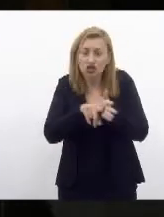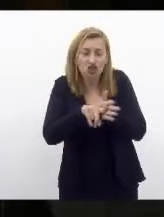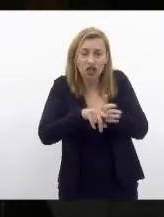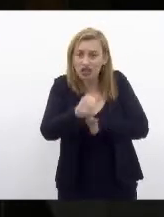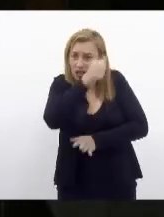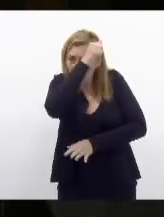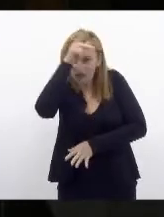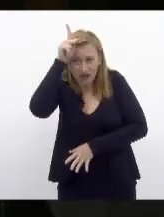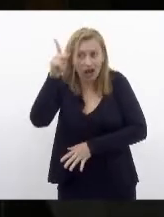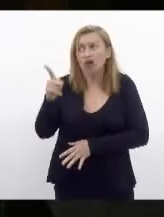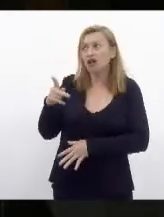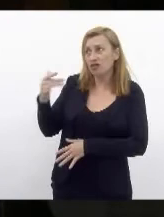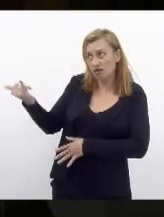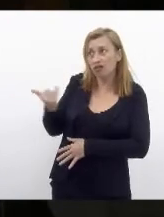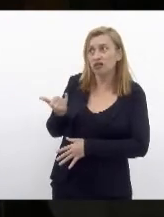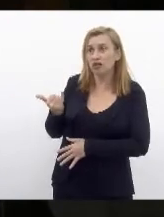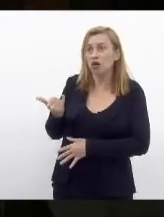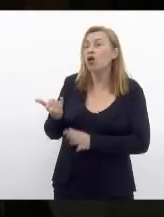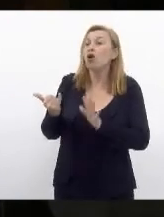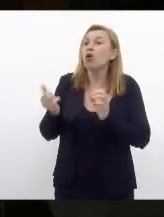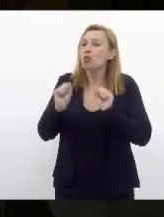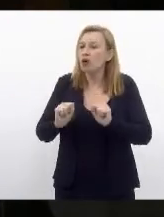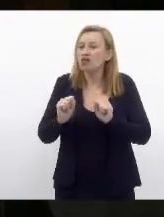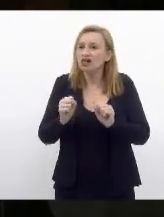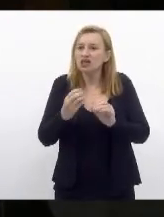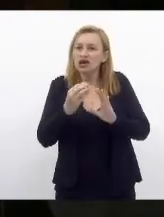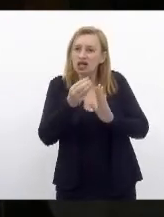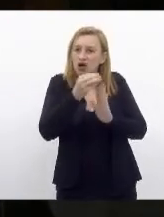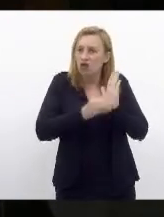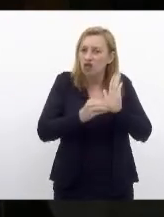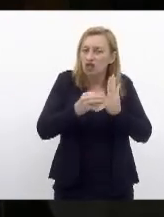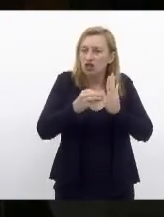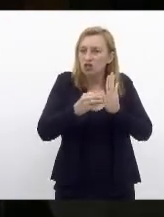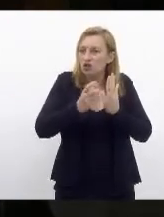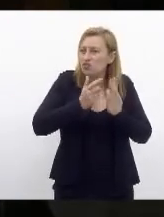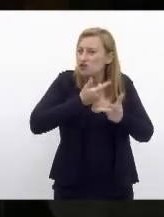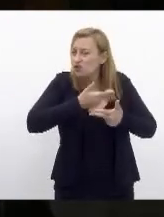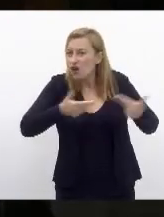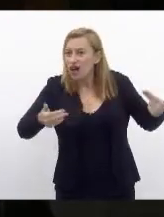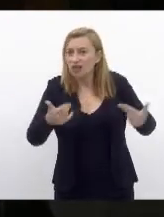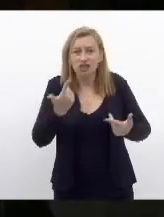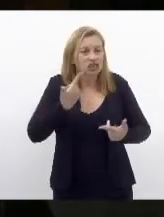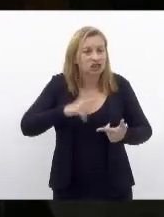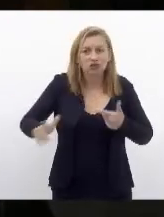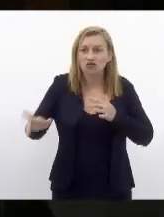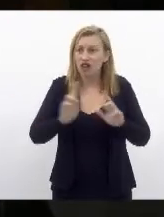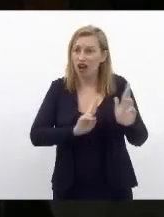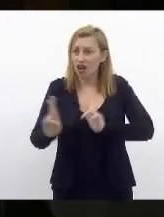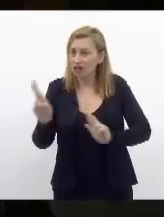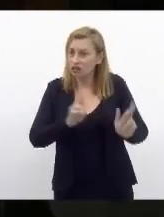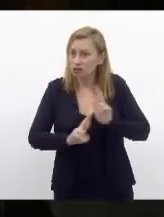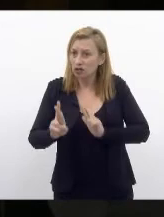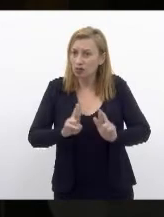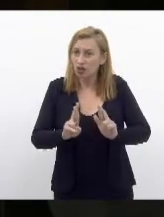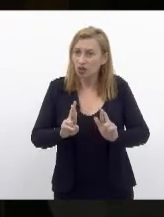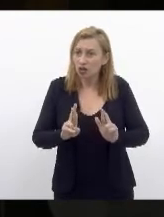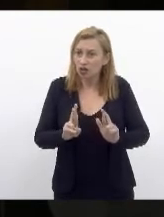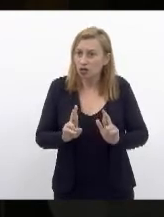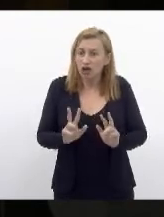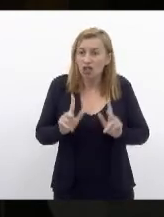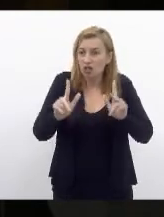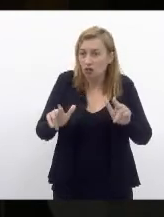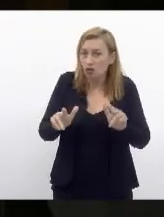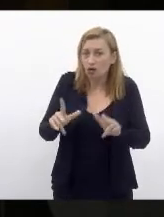diga, o senhor pode fazer 500 ofícios. Se o senhor não tiver relacionamento, como assim eu tenho com o